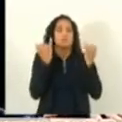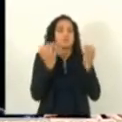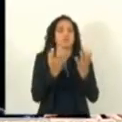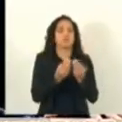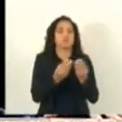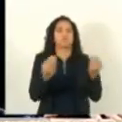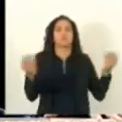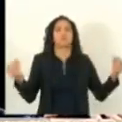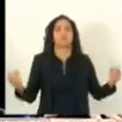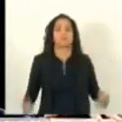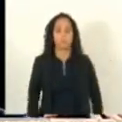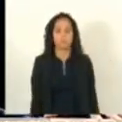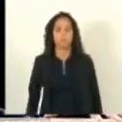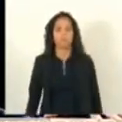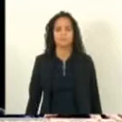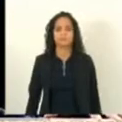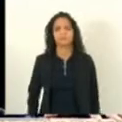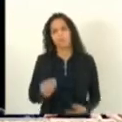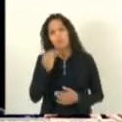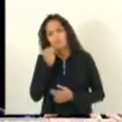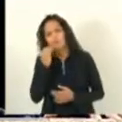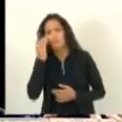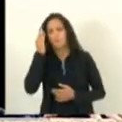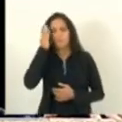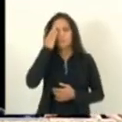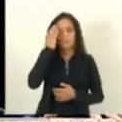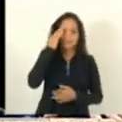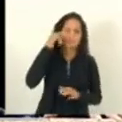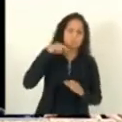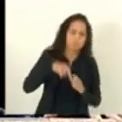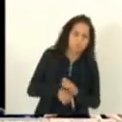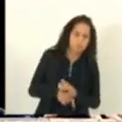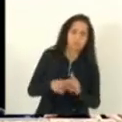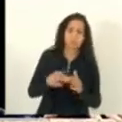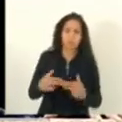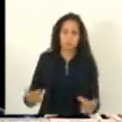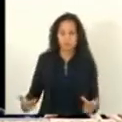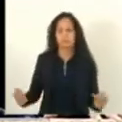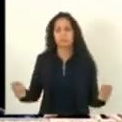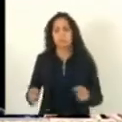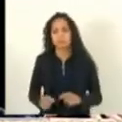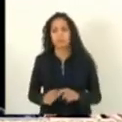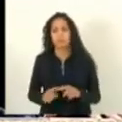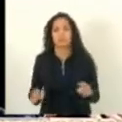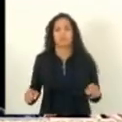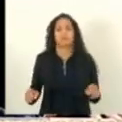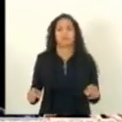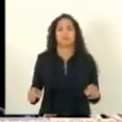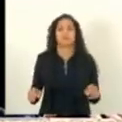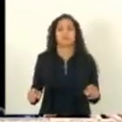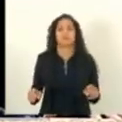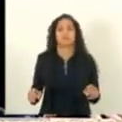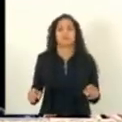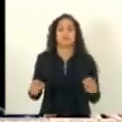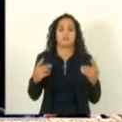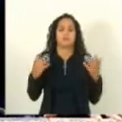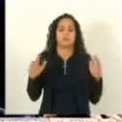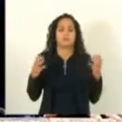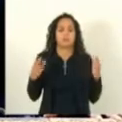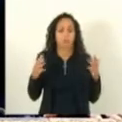Óbvio que a gente tem como ir atrás a fundo, com os IPs de máquinas e por aí vai, mas